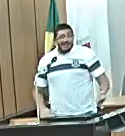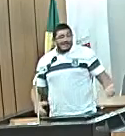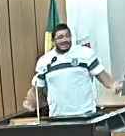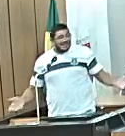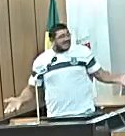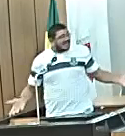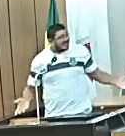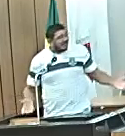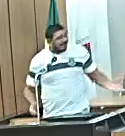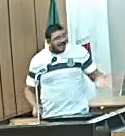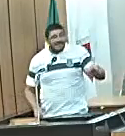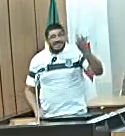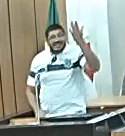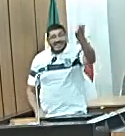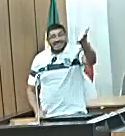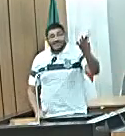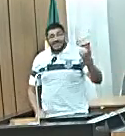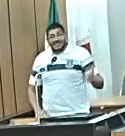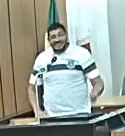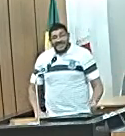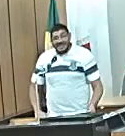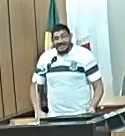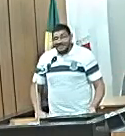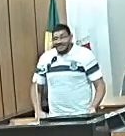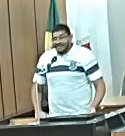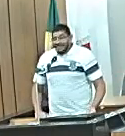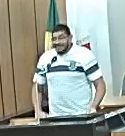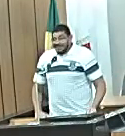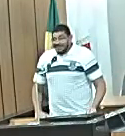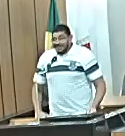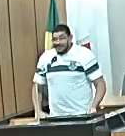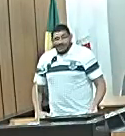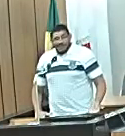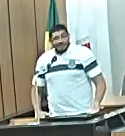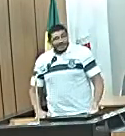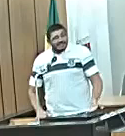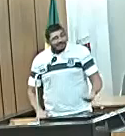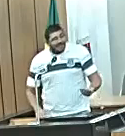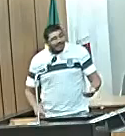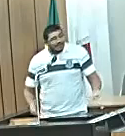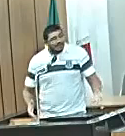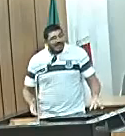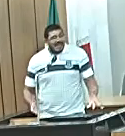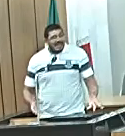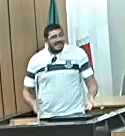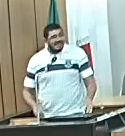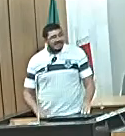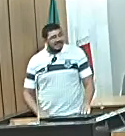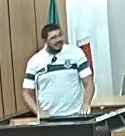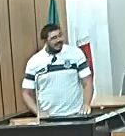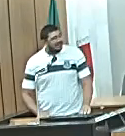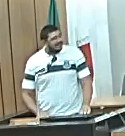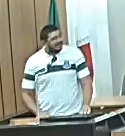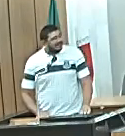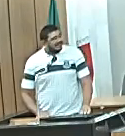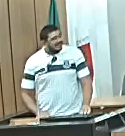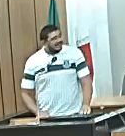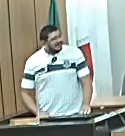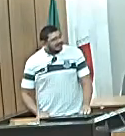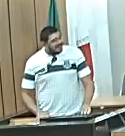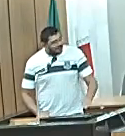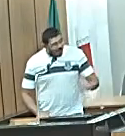não pode aposentar senão ele perde metade do que ele tem como que você vai construir uma carreira desse jeito